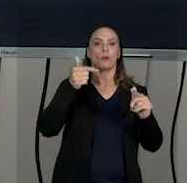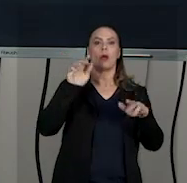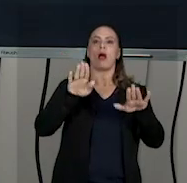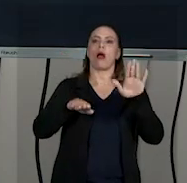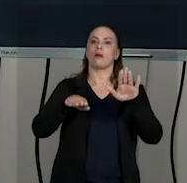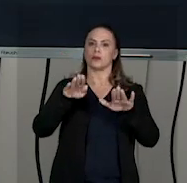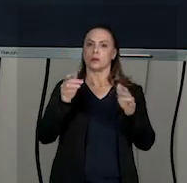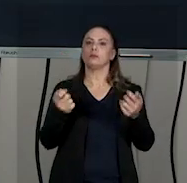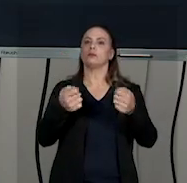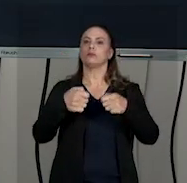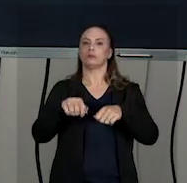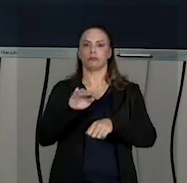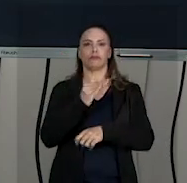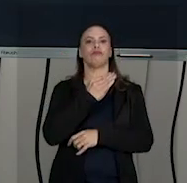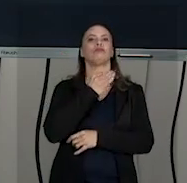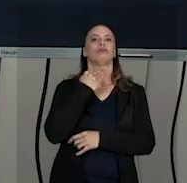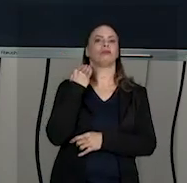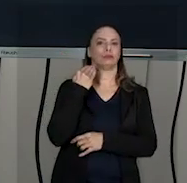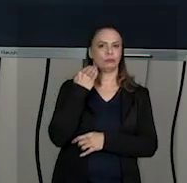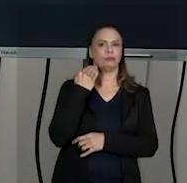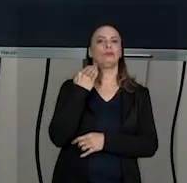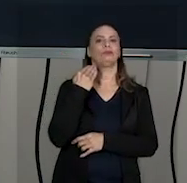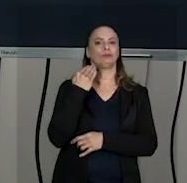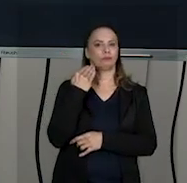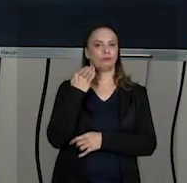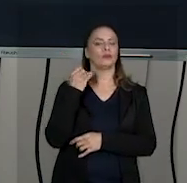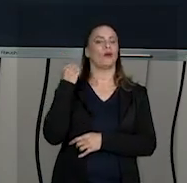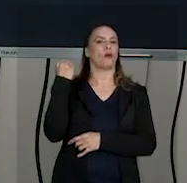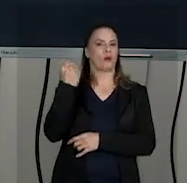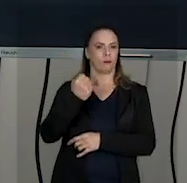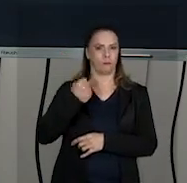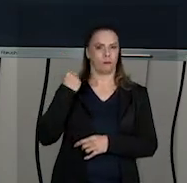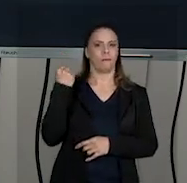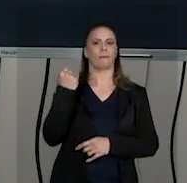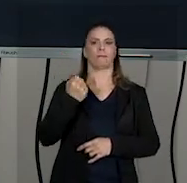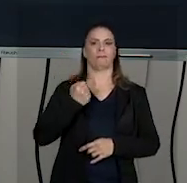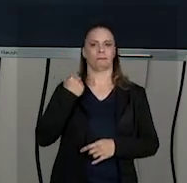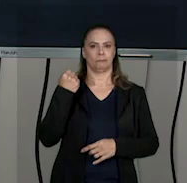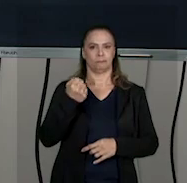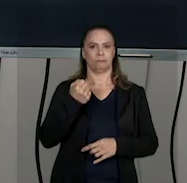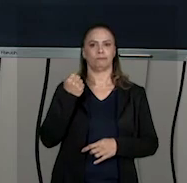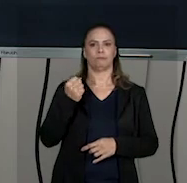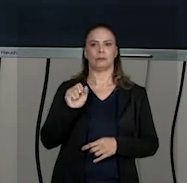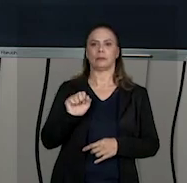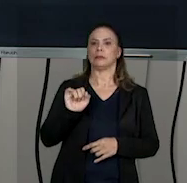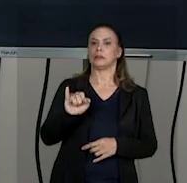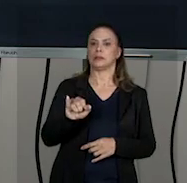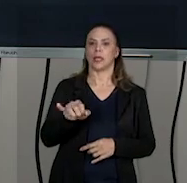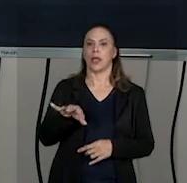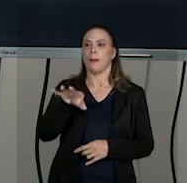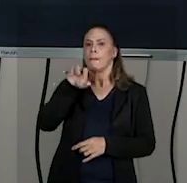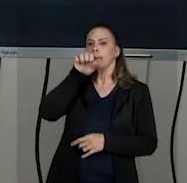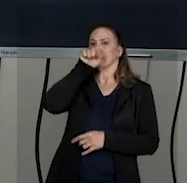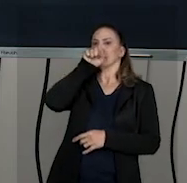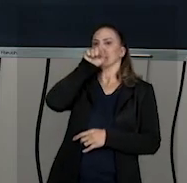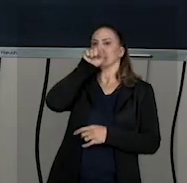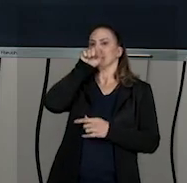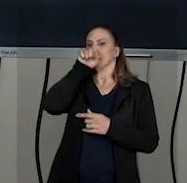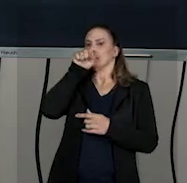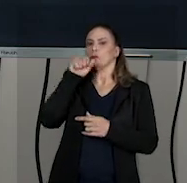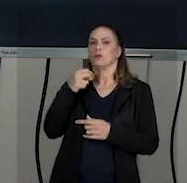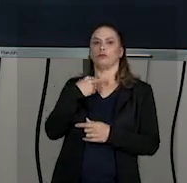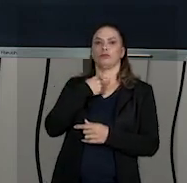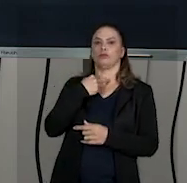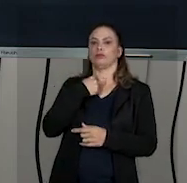a falecer, né? É muito grave, né? Se ela for privada do ato de respirar por pouco mais